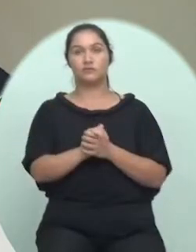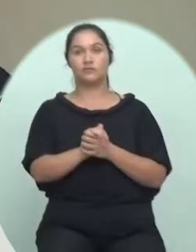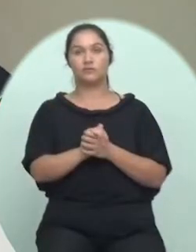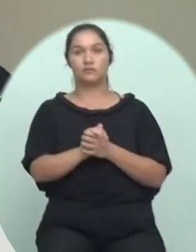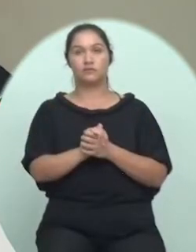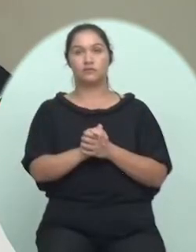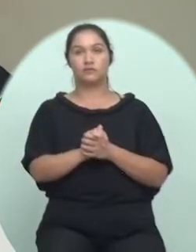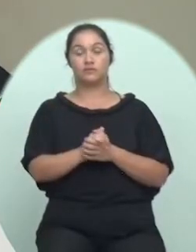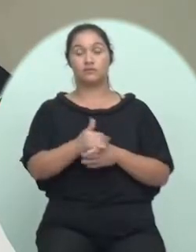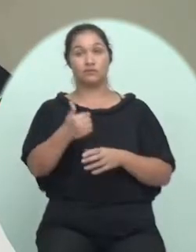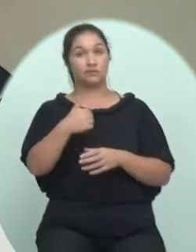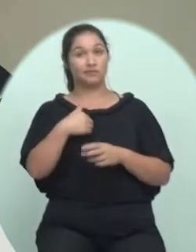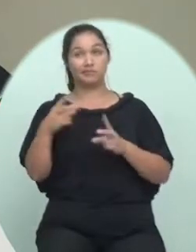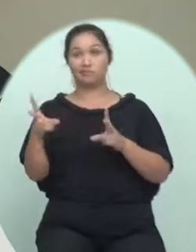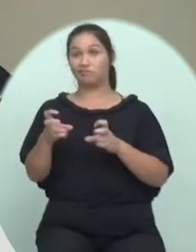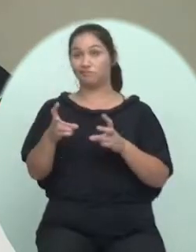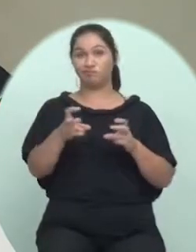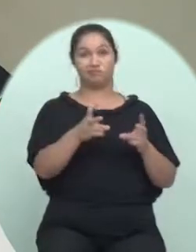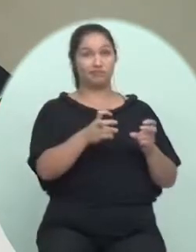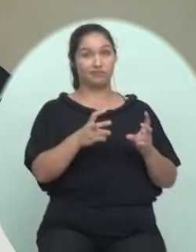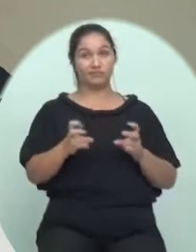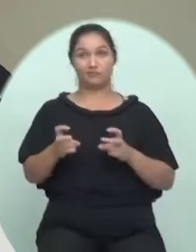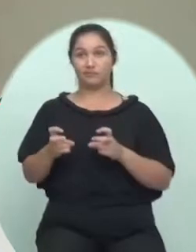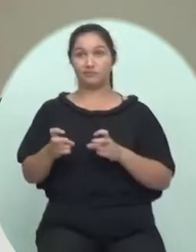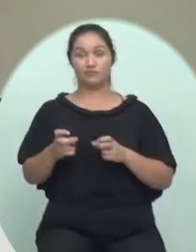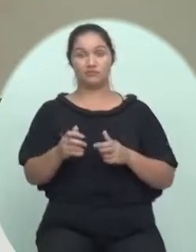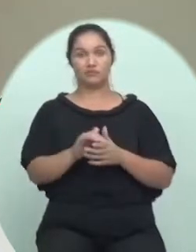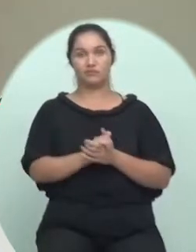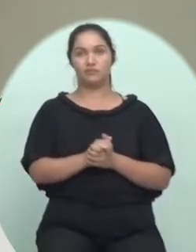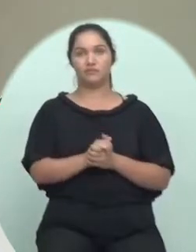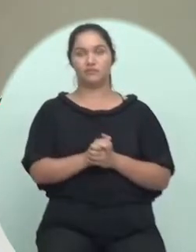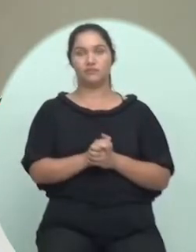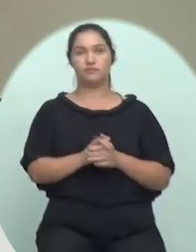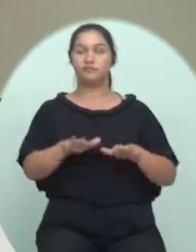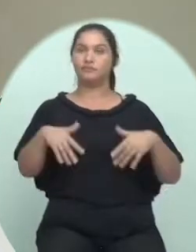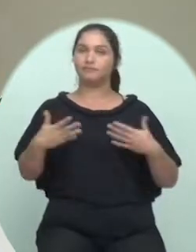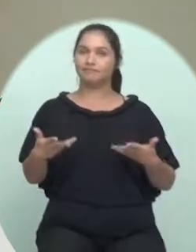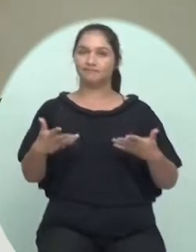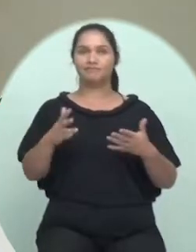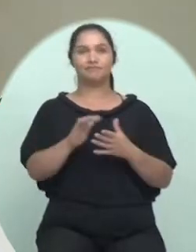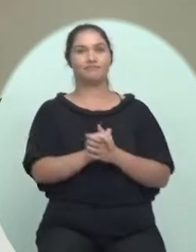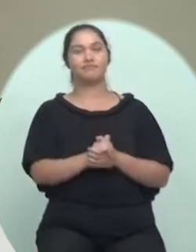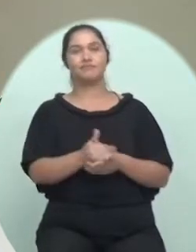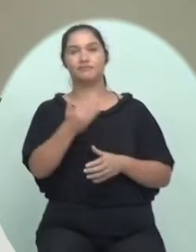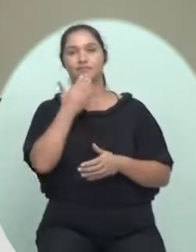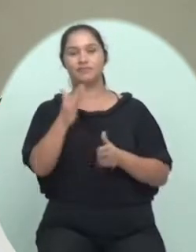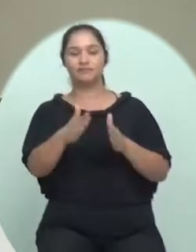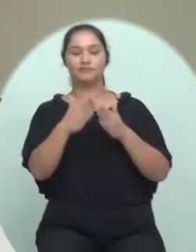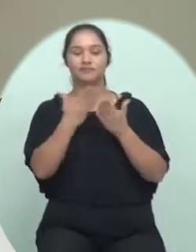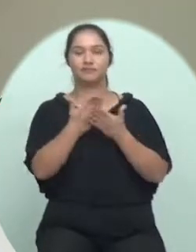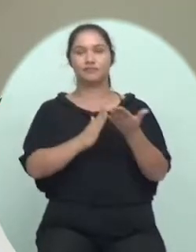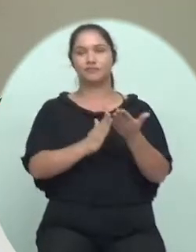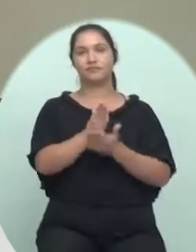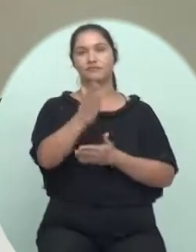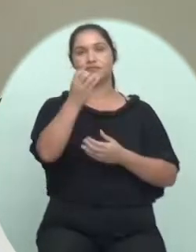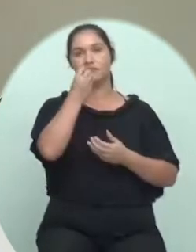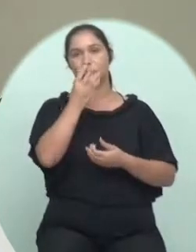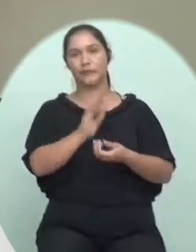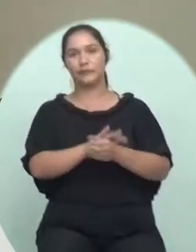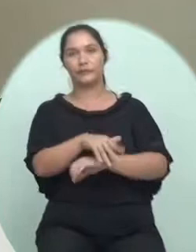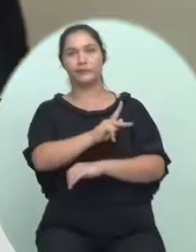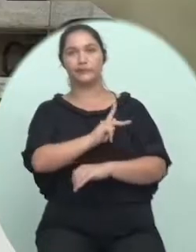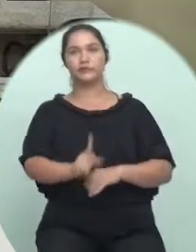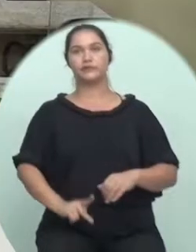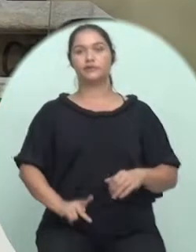esse material chegar nas ruas onde tem esses problemas sérios que nem tem aqui. Então, peço a aprovação do requerimento, é isso aí. Boa noite. Obrigado, senhor